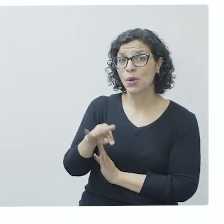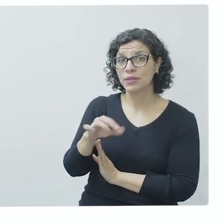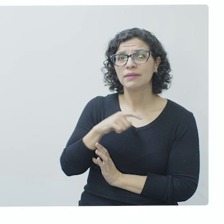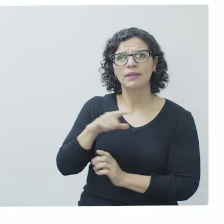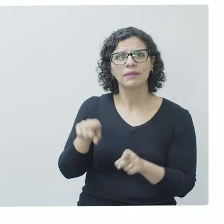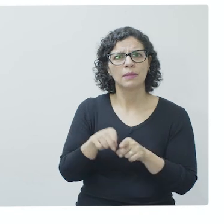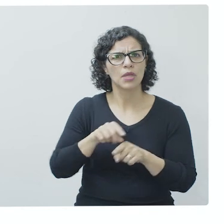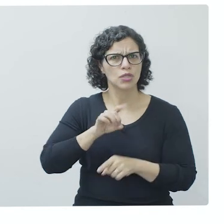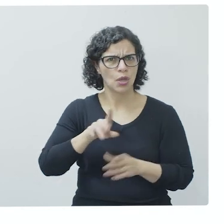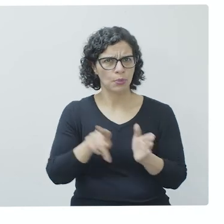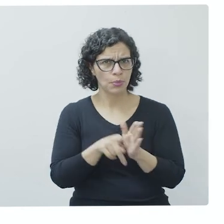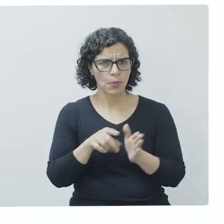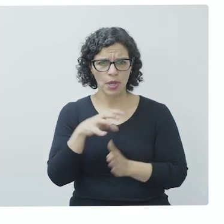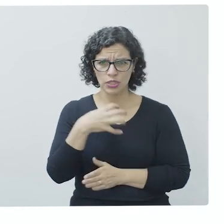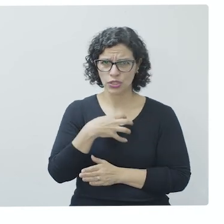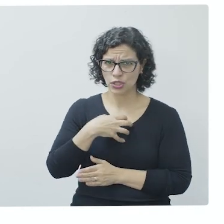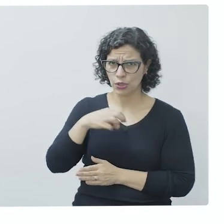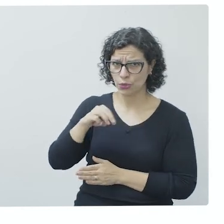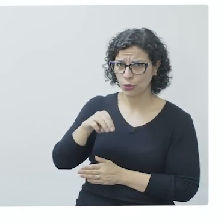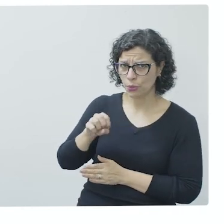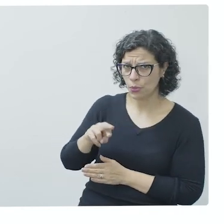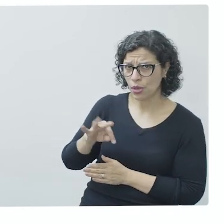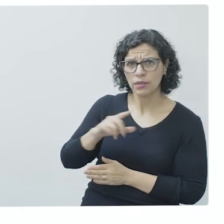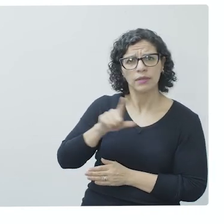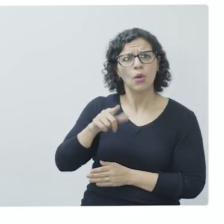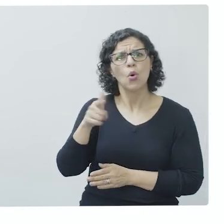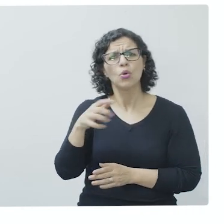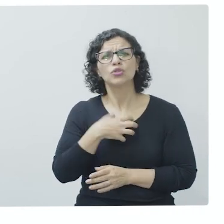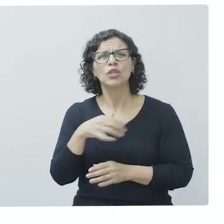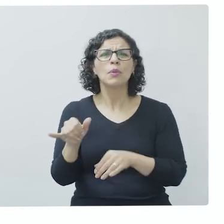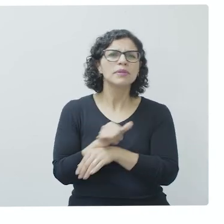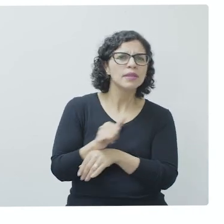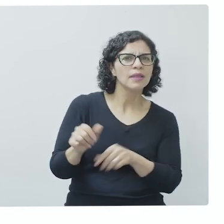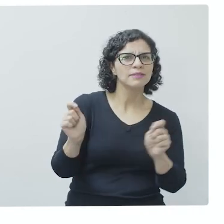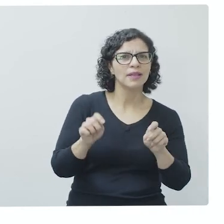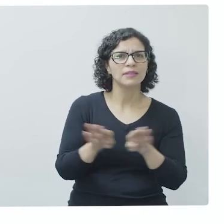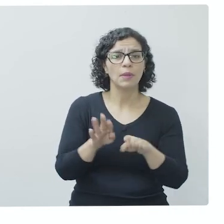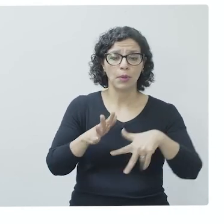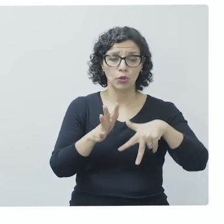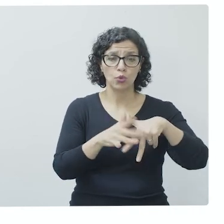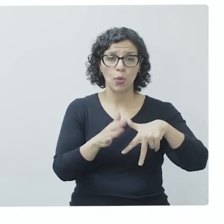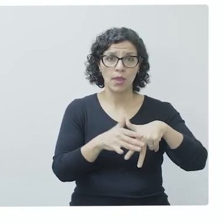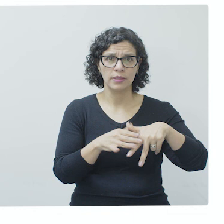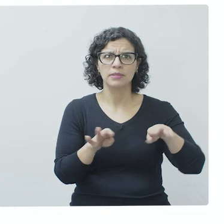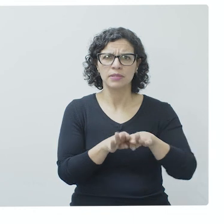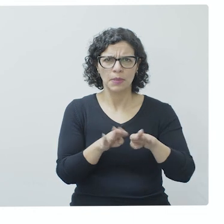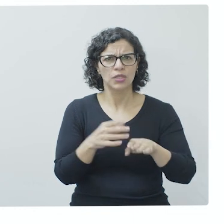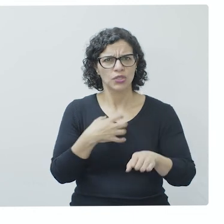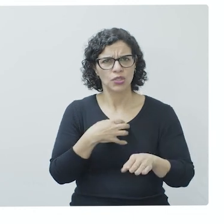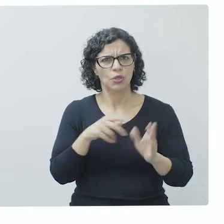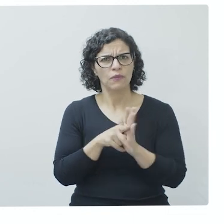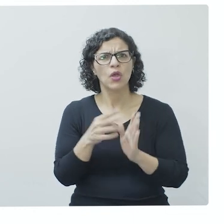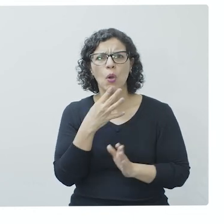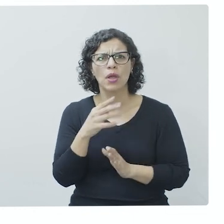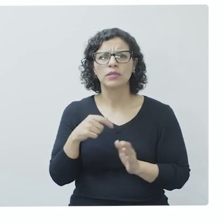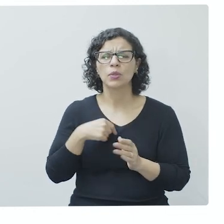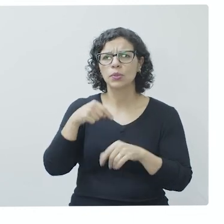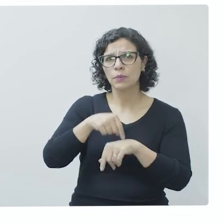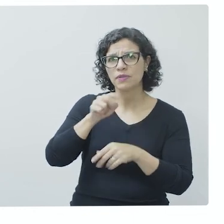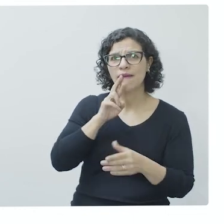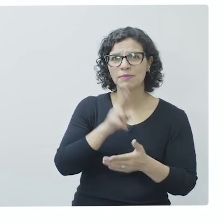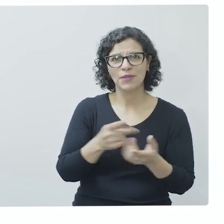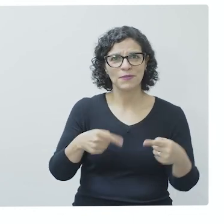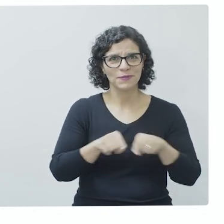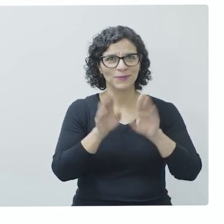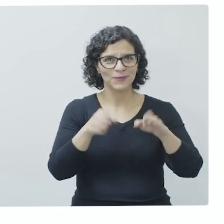palavras? Não precisa ser necessariamente da palavra morte, pode ser de outra palavra, por exemplo, doença, né? Qual você conhece? Vou dar um